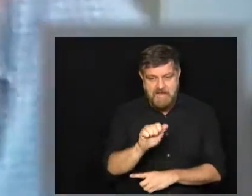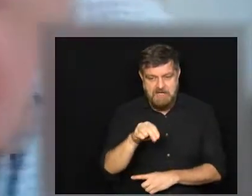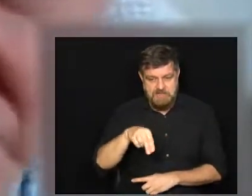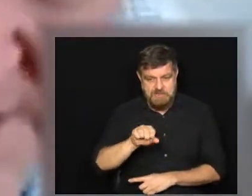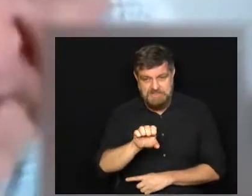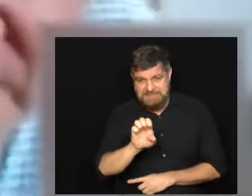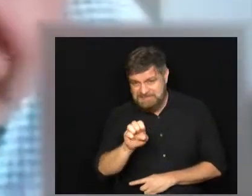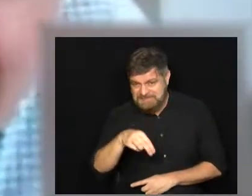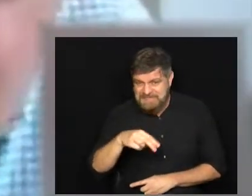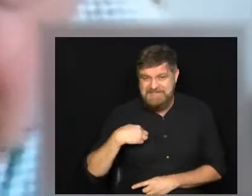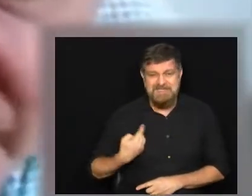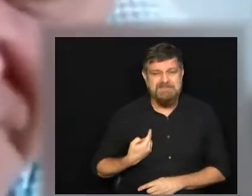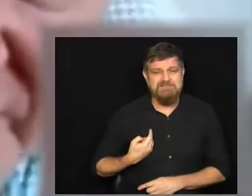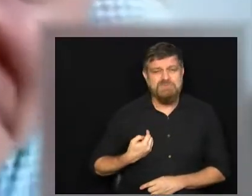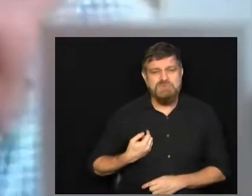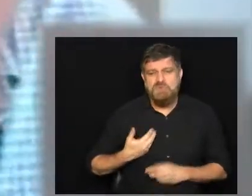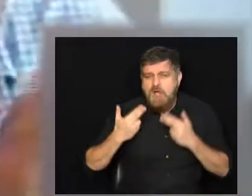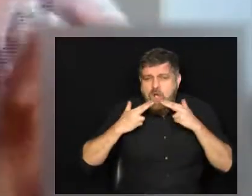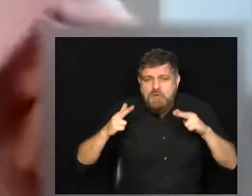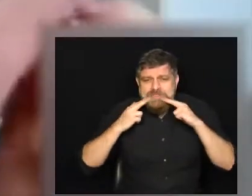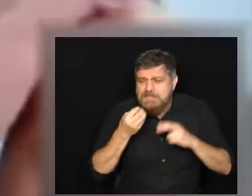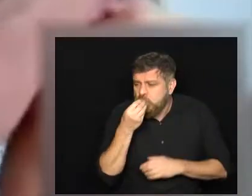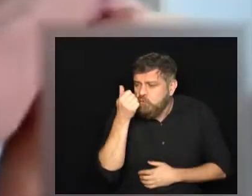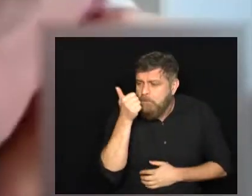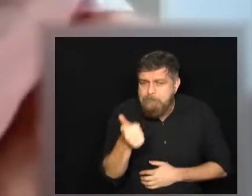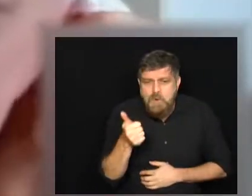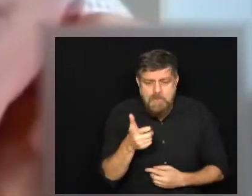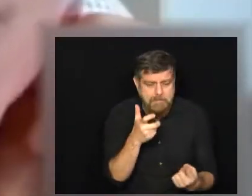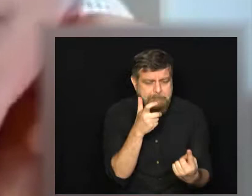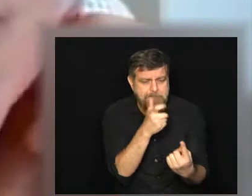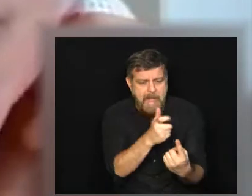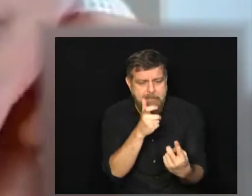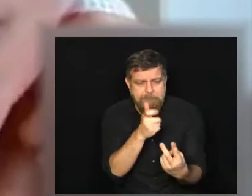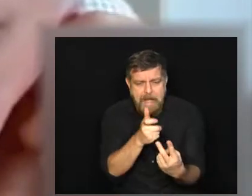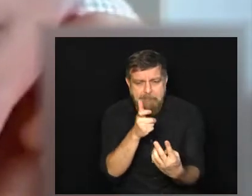sim, muito boas do ponto de vista de vacinação.